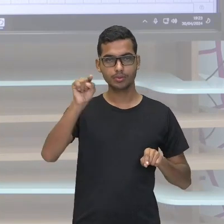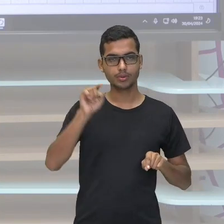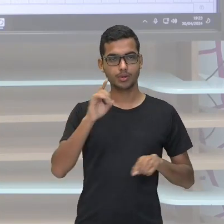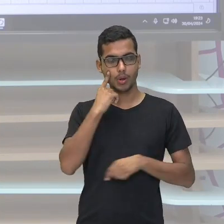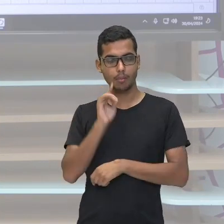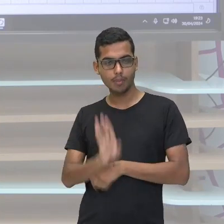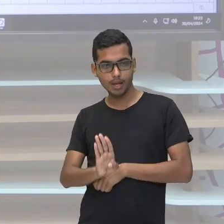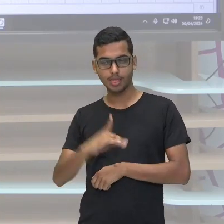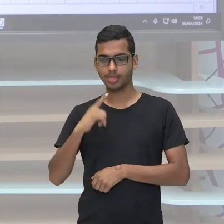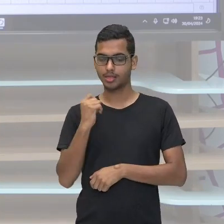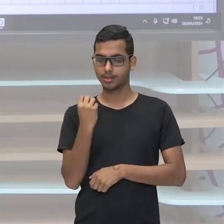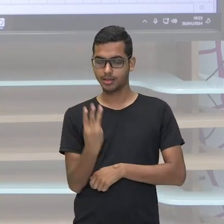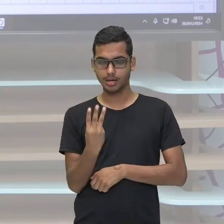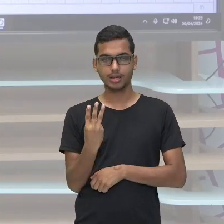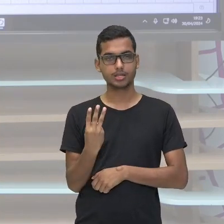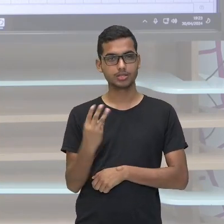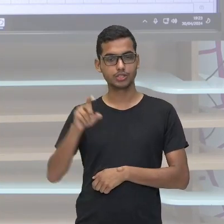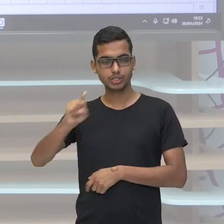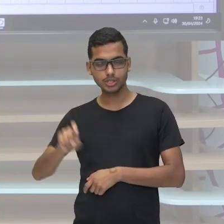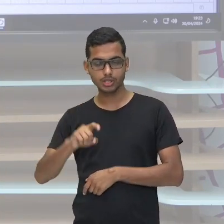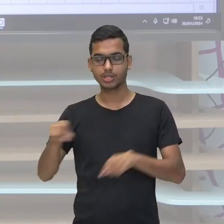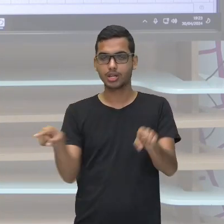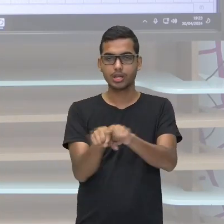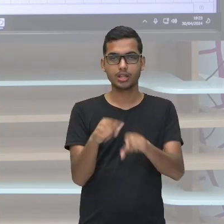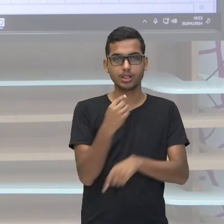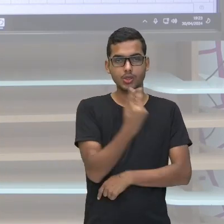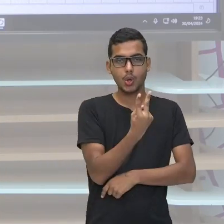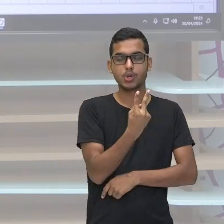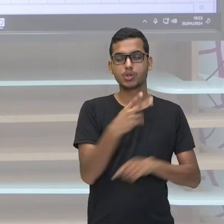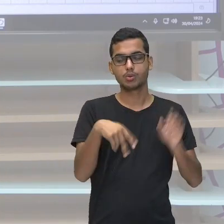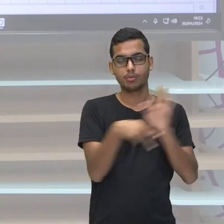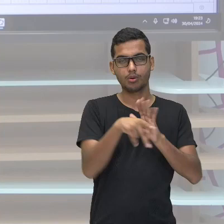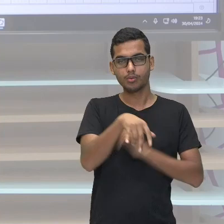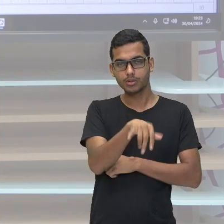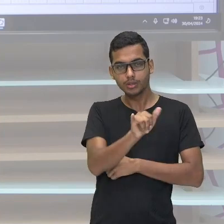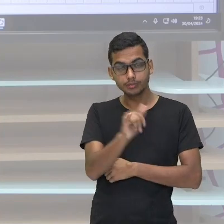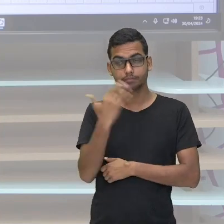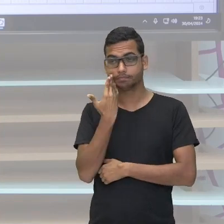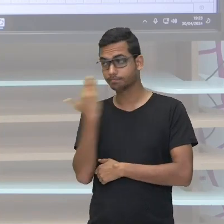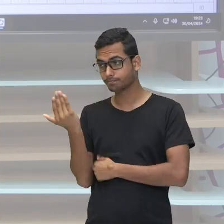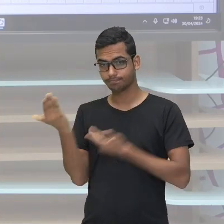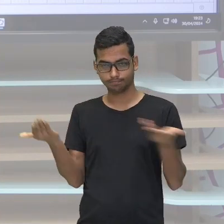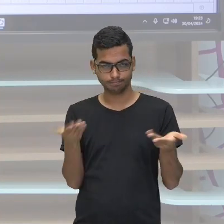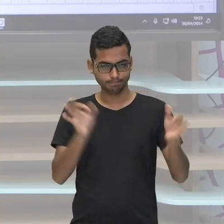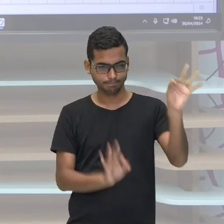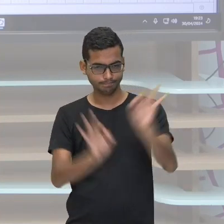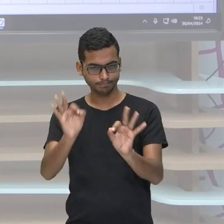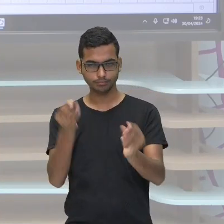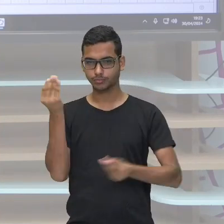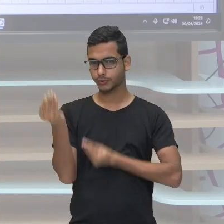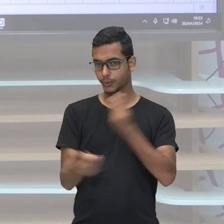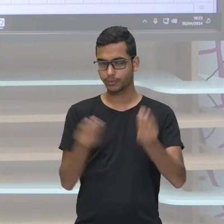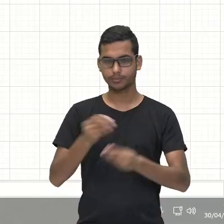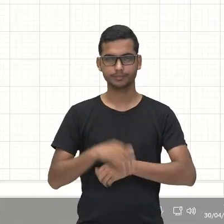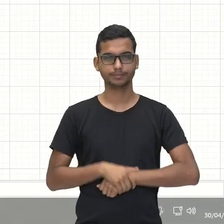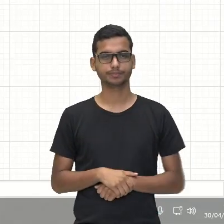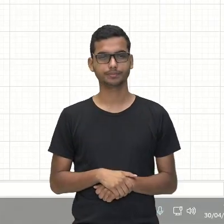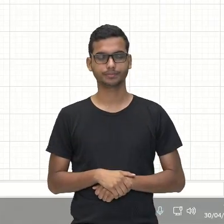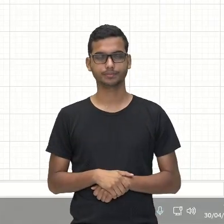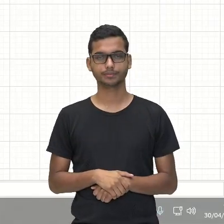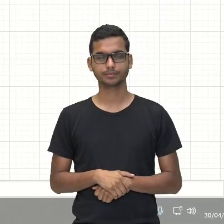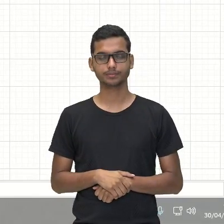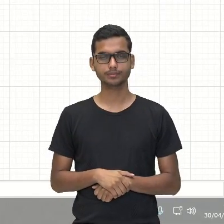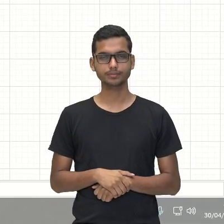y. Tudo isso tem uma razão, tem um sentido. E a gente vai ver agora. Vejam aqui comigo.